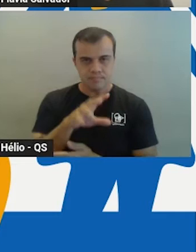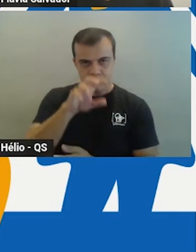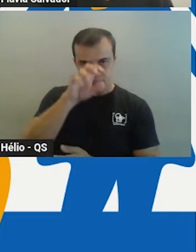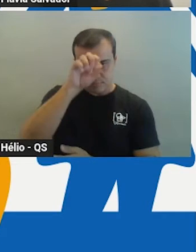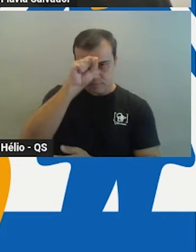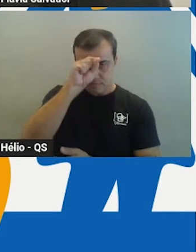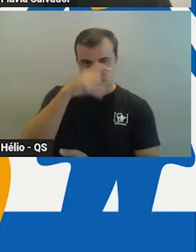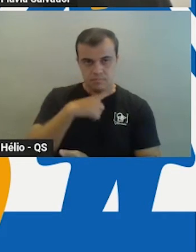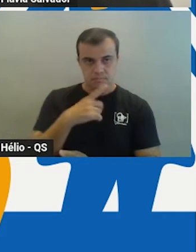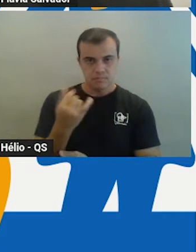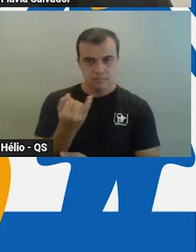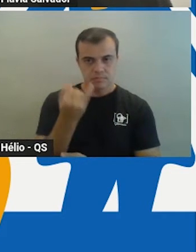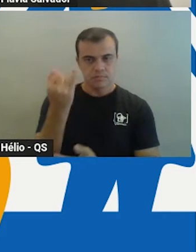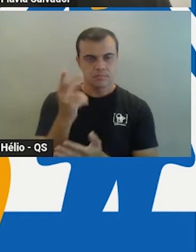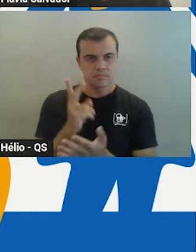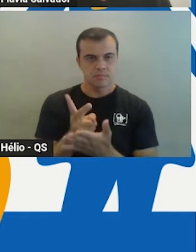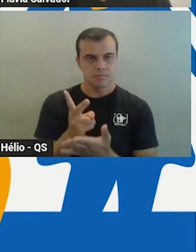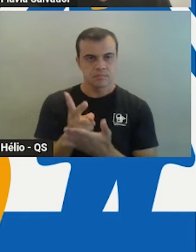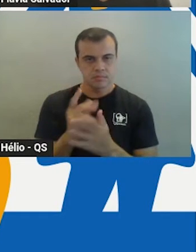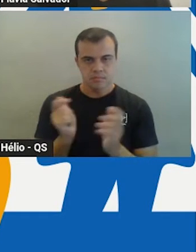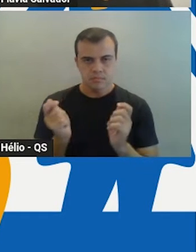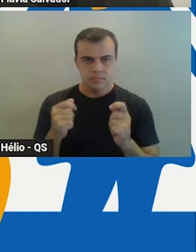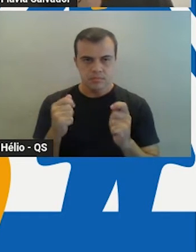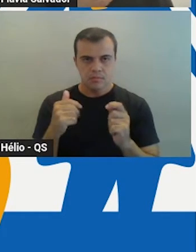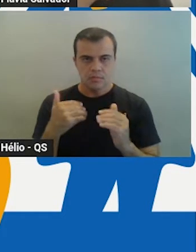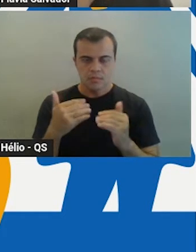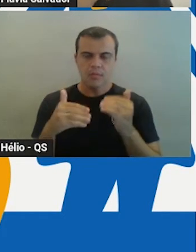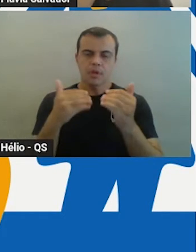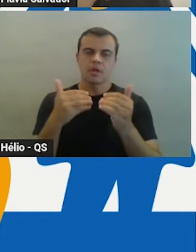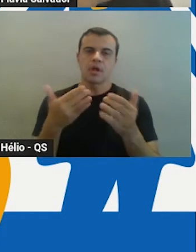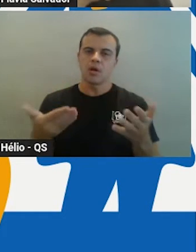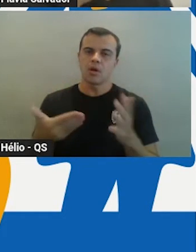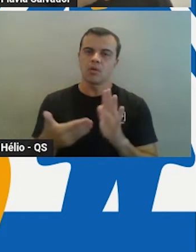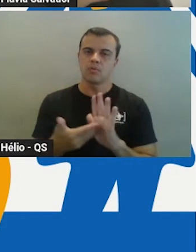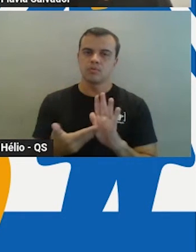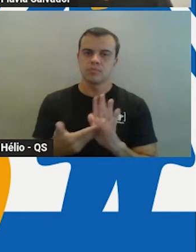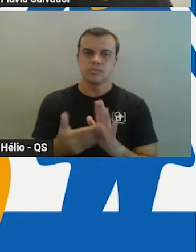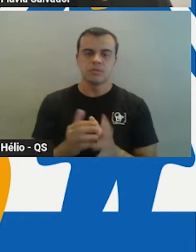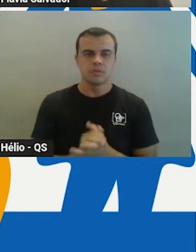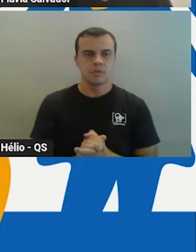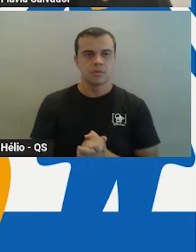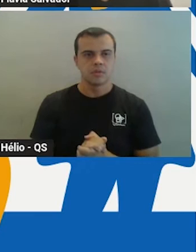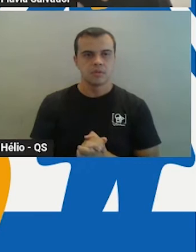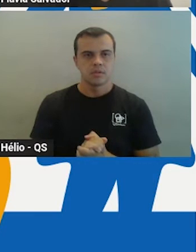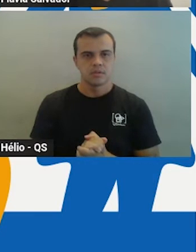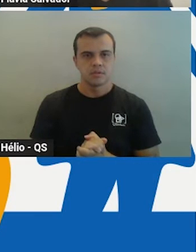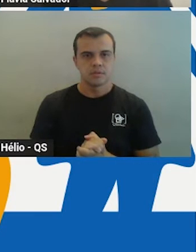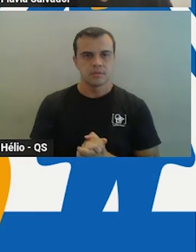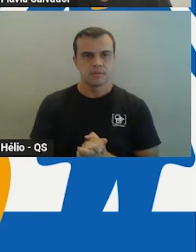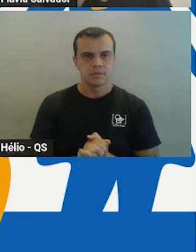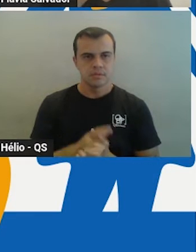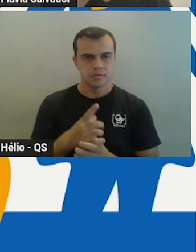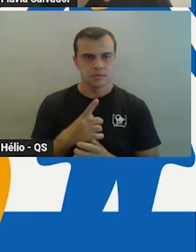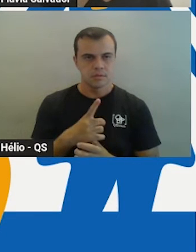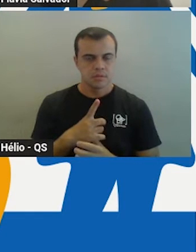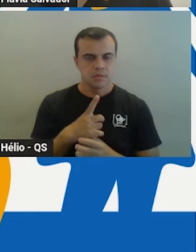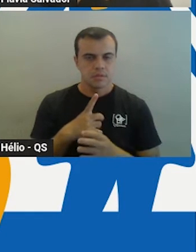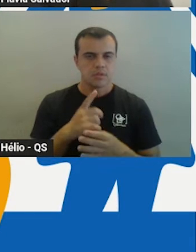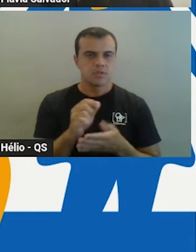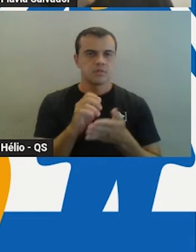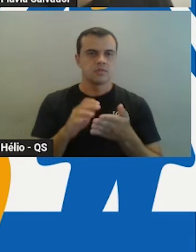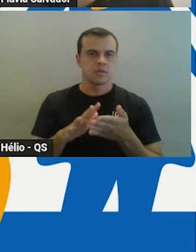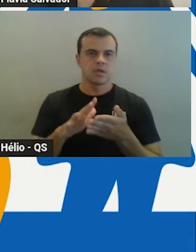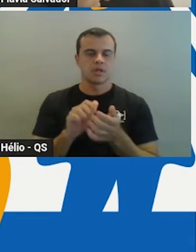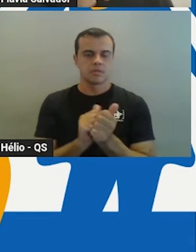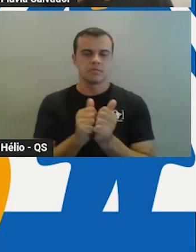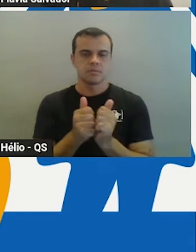algo importante, mesmo depois que você cresce. E aí, por último, né, sobre as atividades adaptadas,